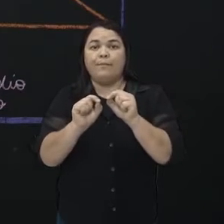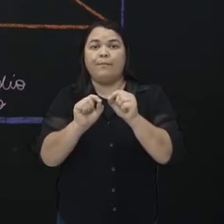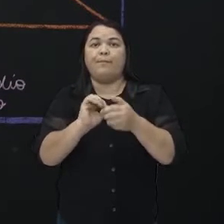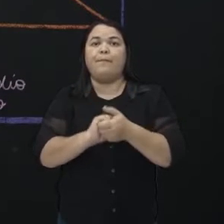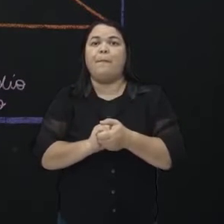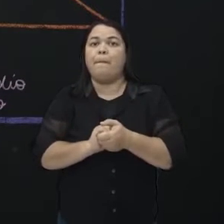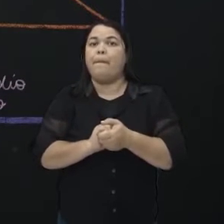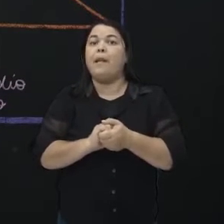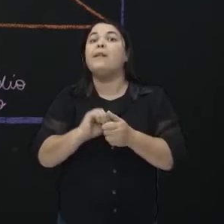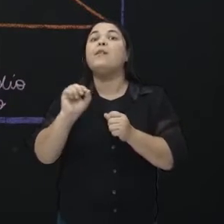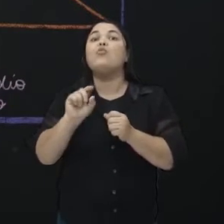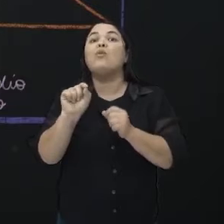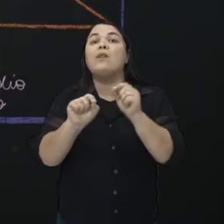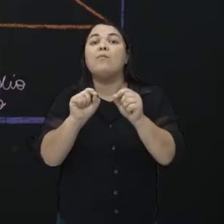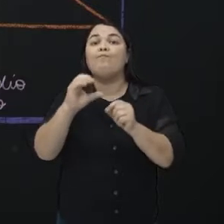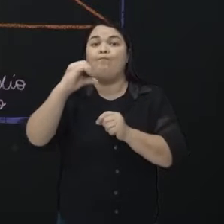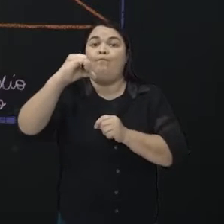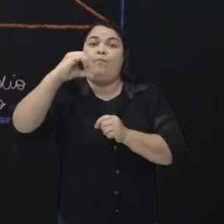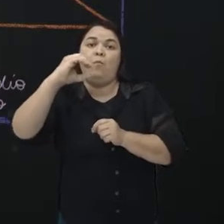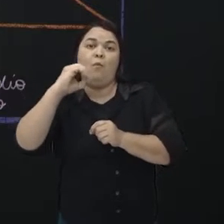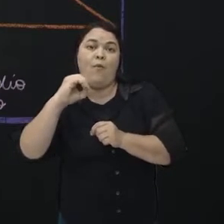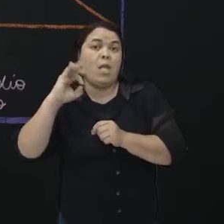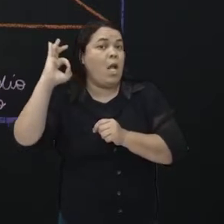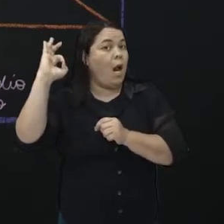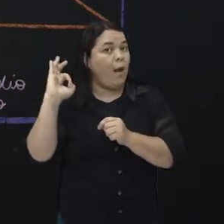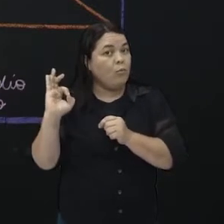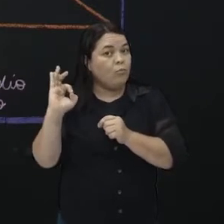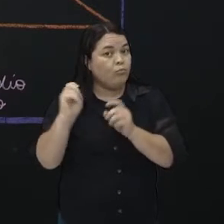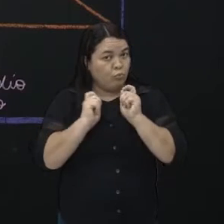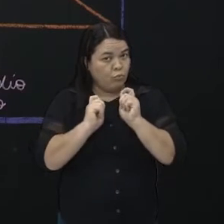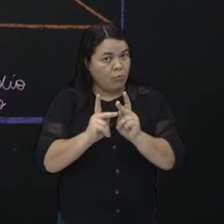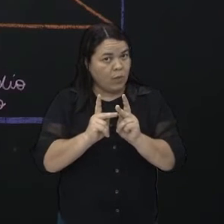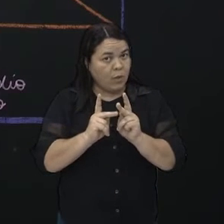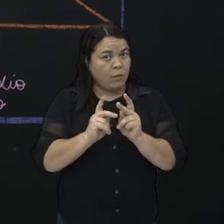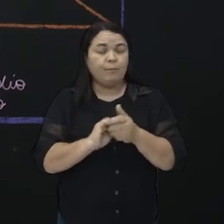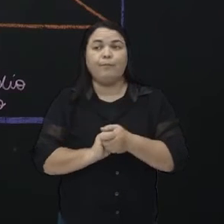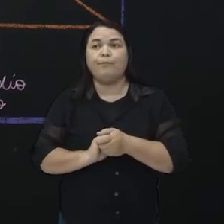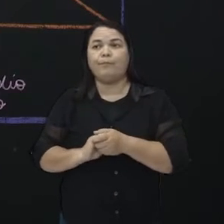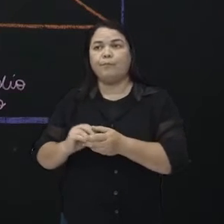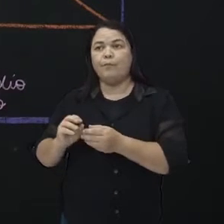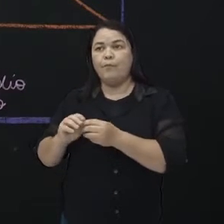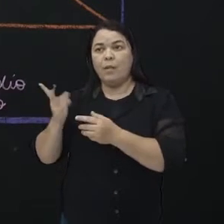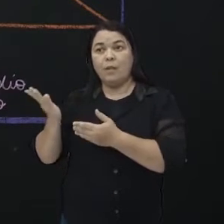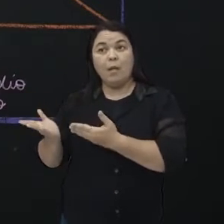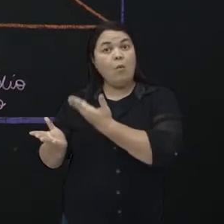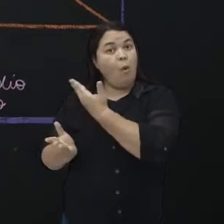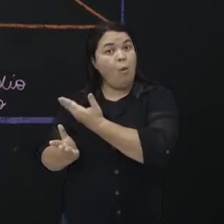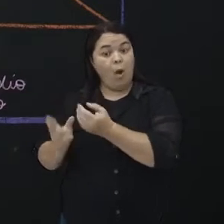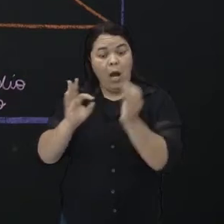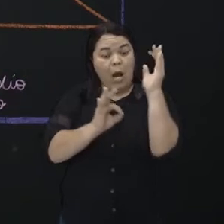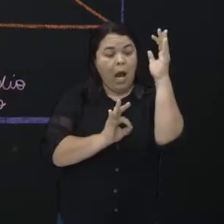aqui nós temos um ângulo reto. Só ajeitar aqui,